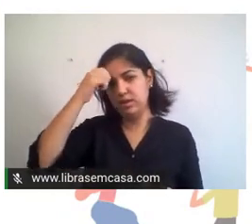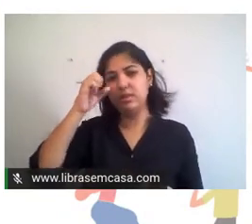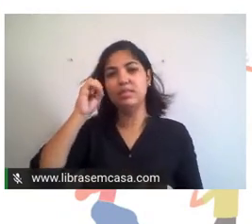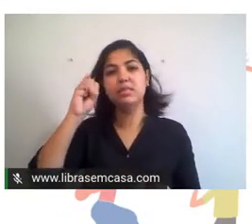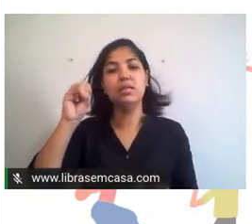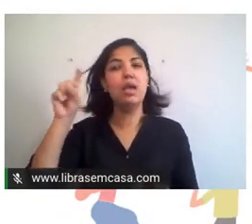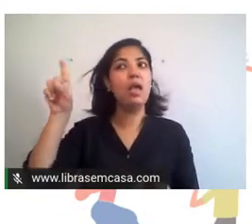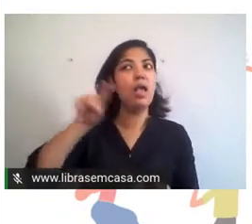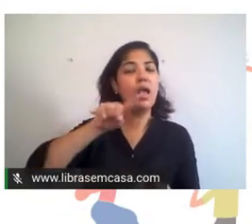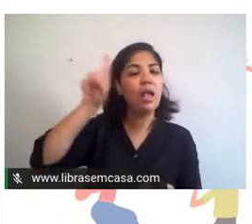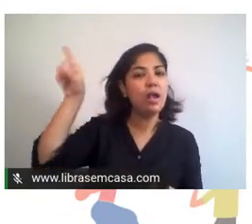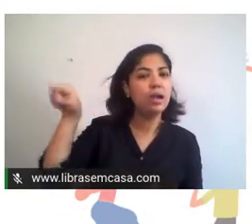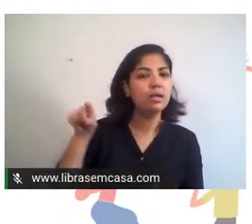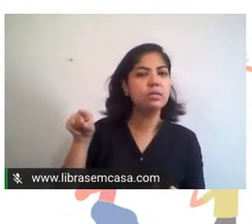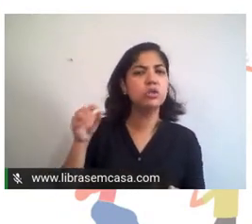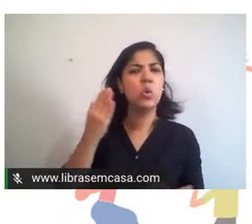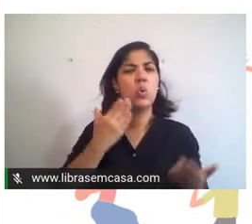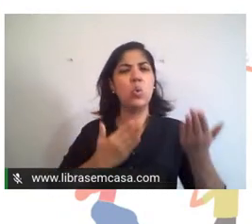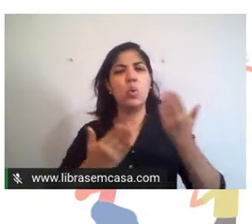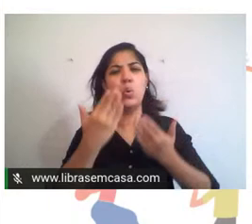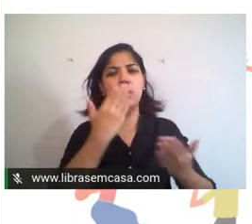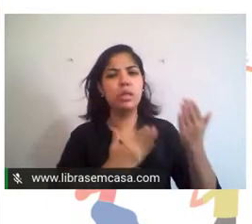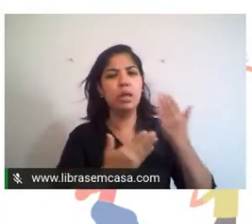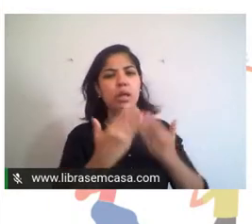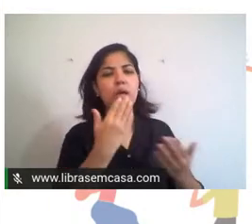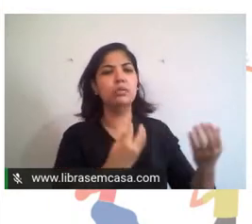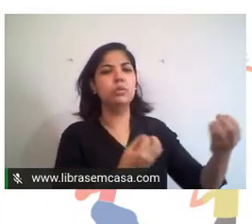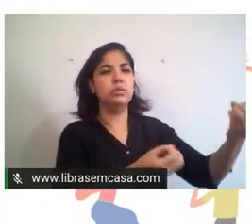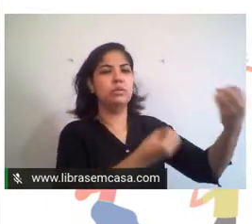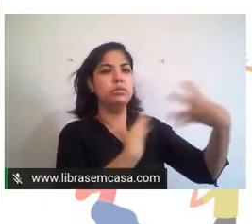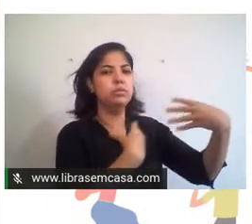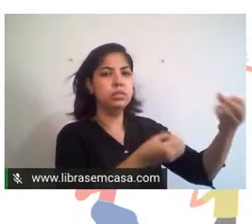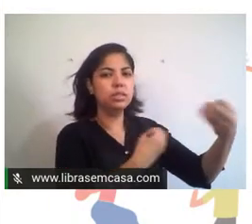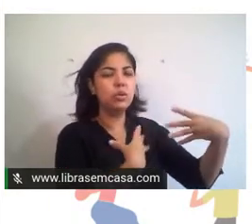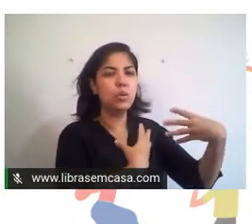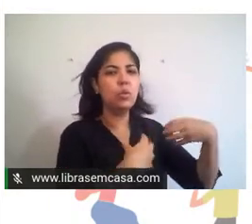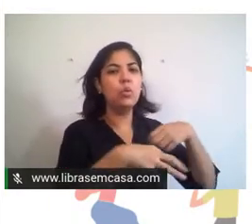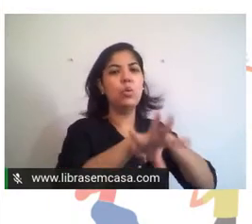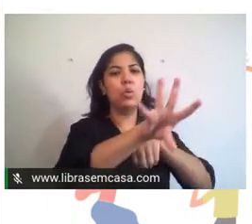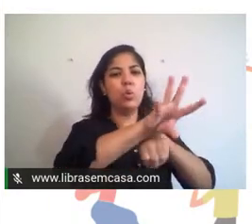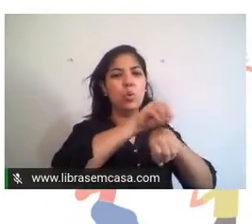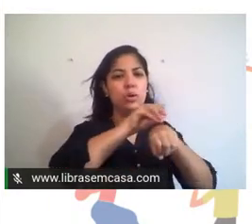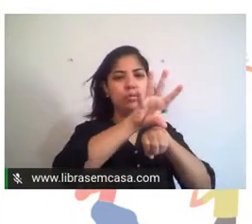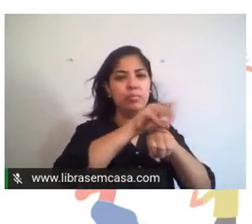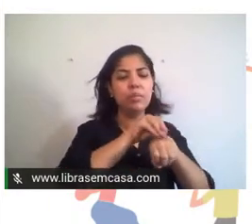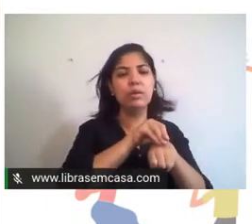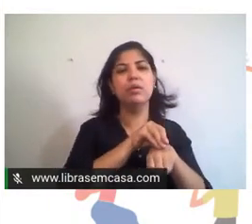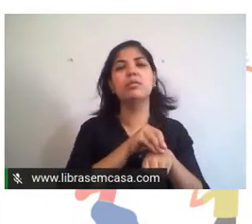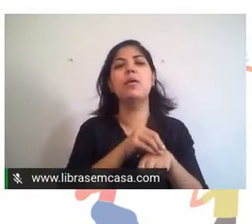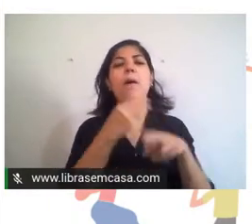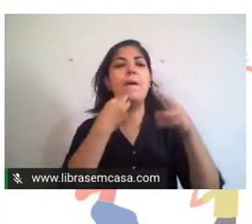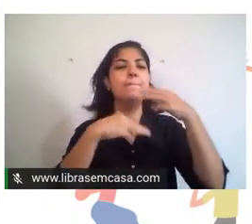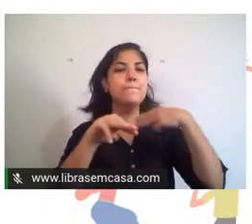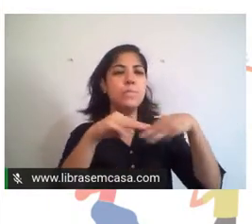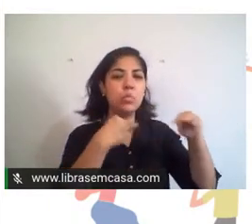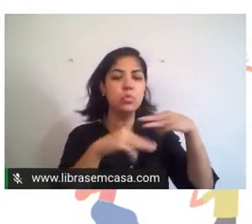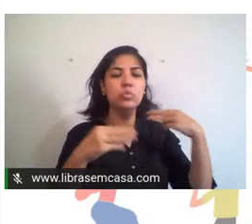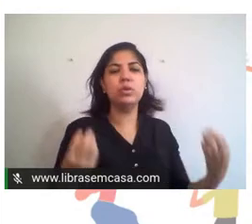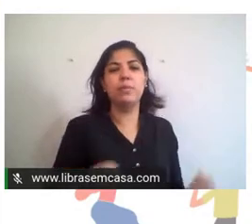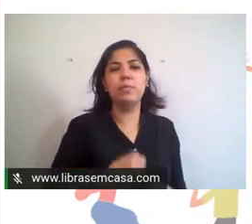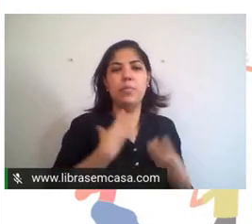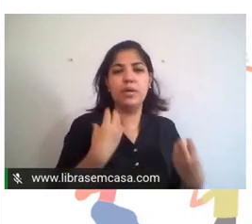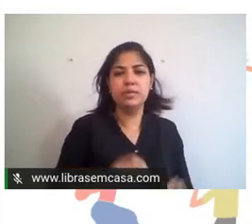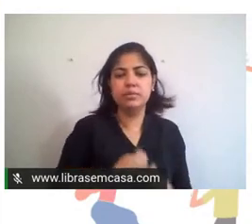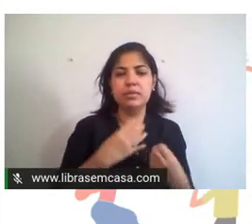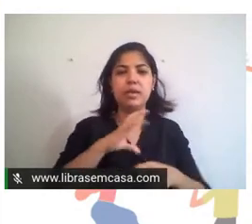cuidado, se não tivessem nos ensinado seus saberes, oferecido sua música, sua poesia, sua arte,